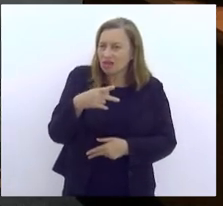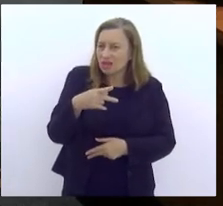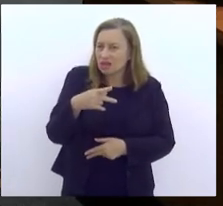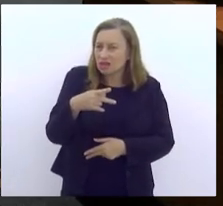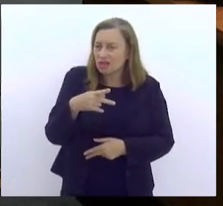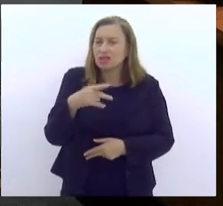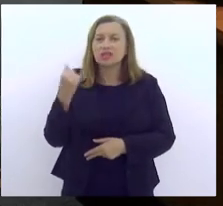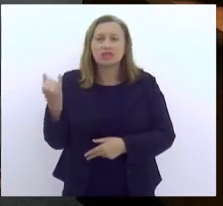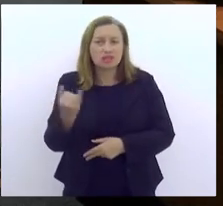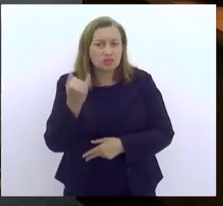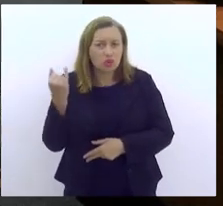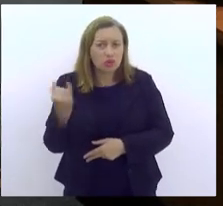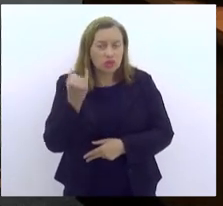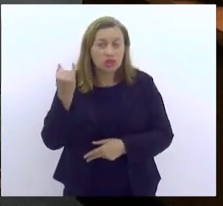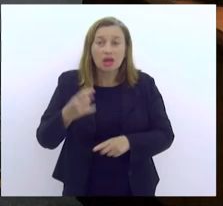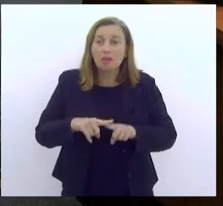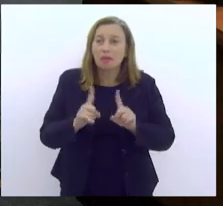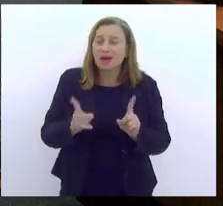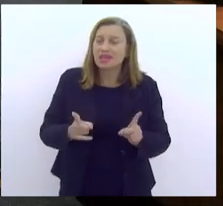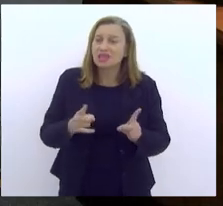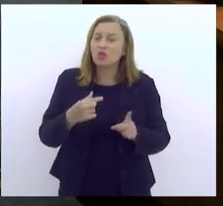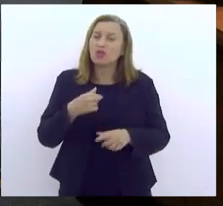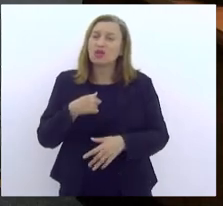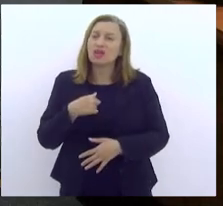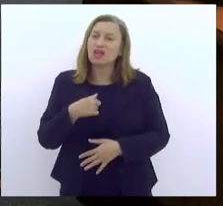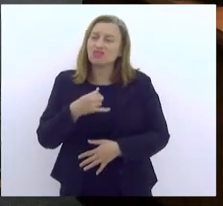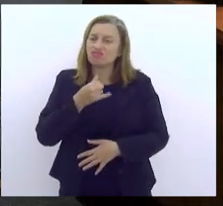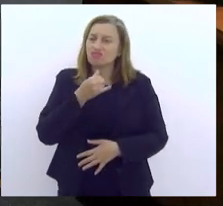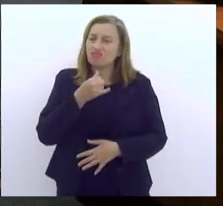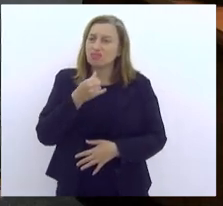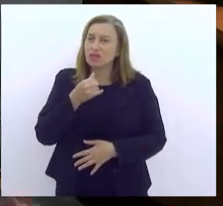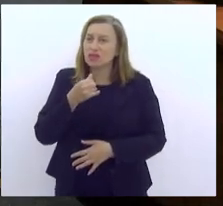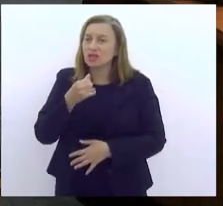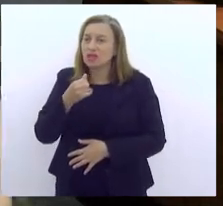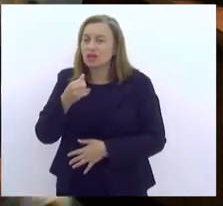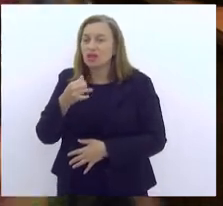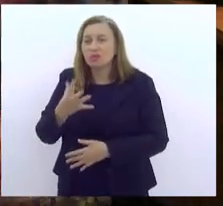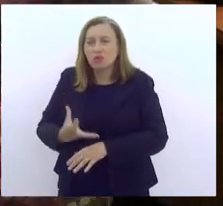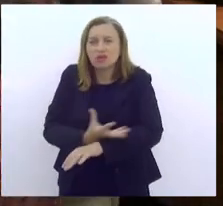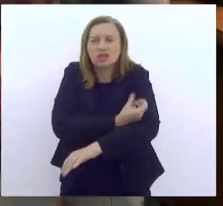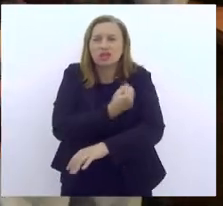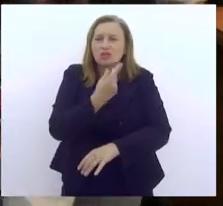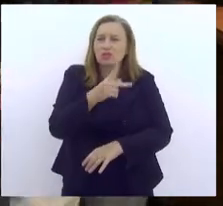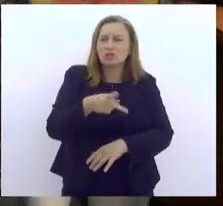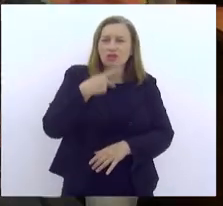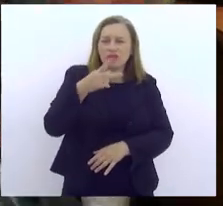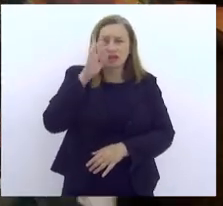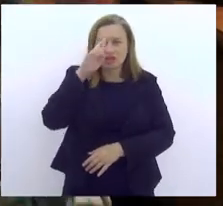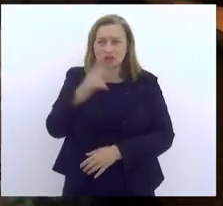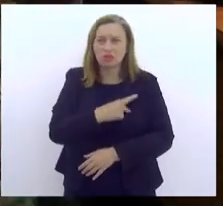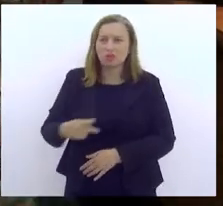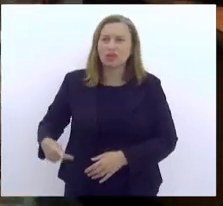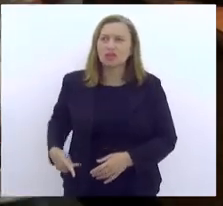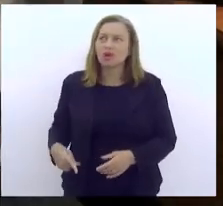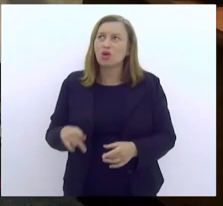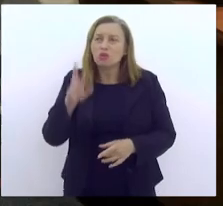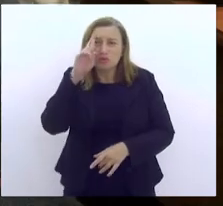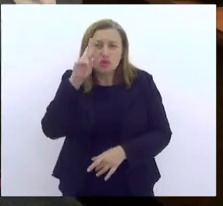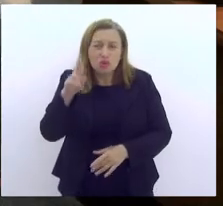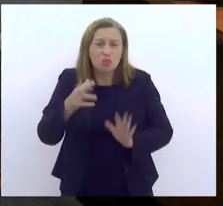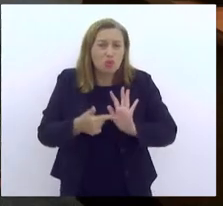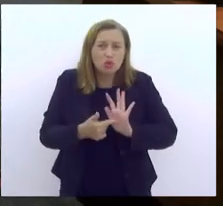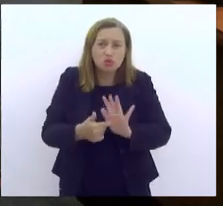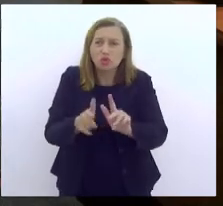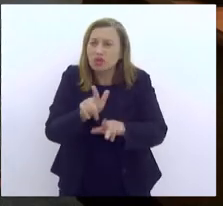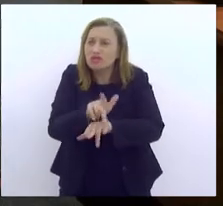manifestações importantes. Mas eu fiquei muito tocada com a sua fala inicial, presidente, porque o senhor fez uma diferença que eu